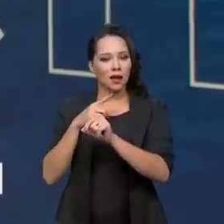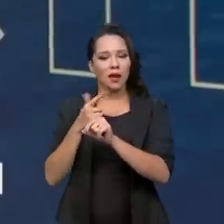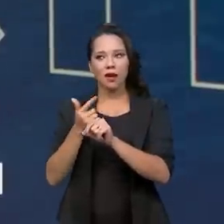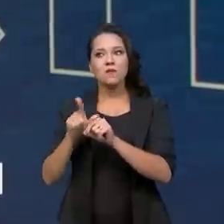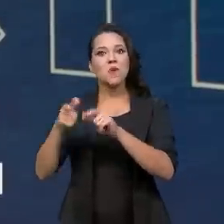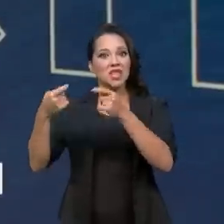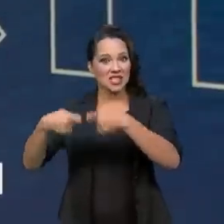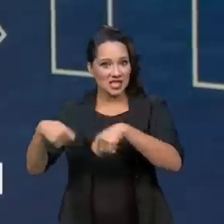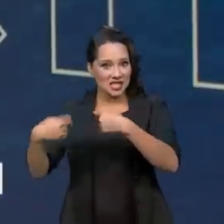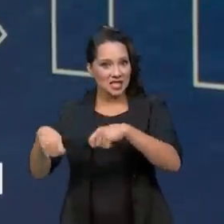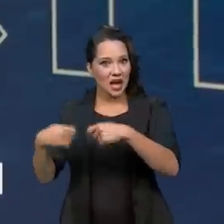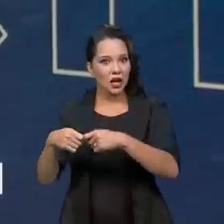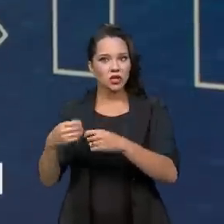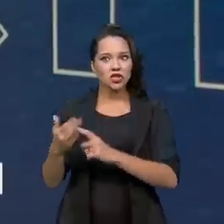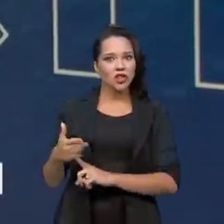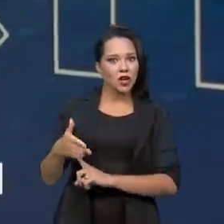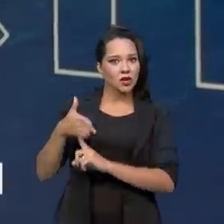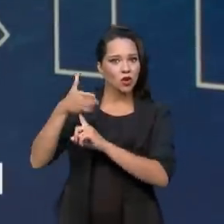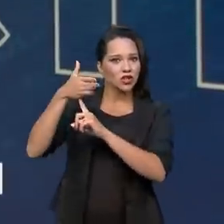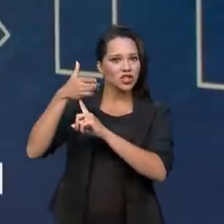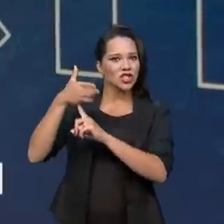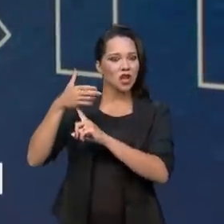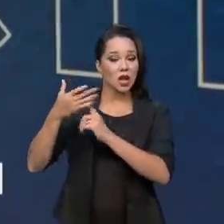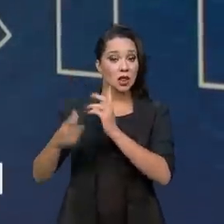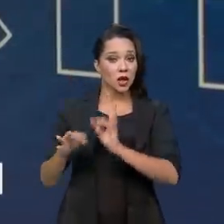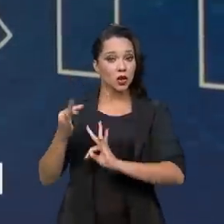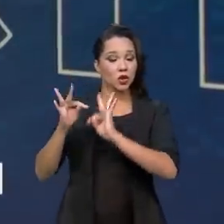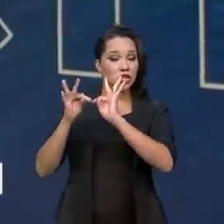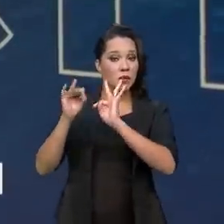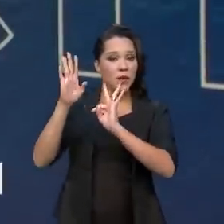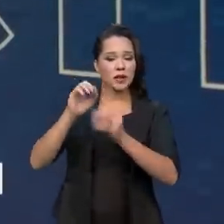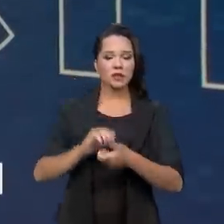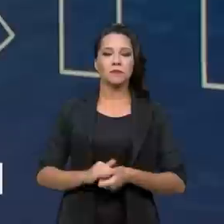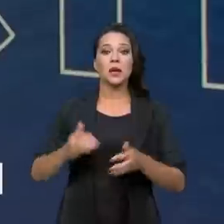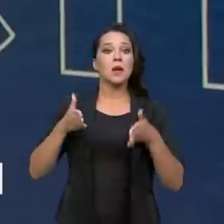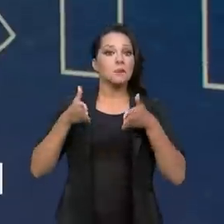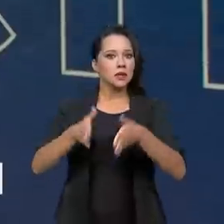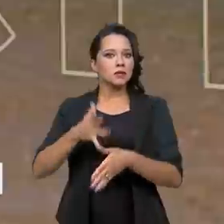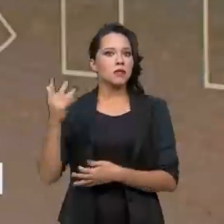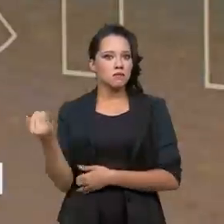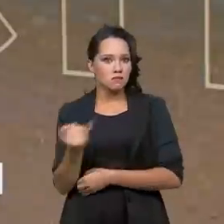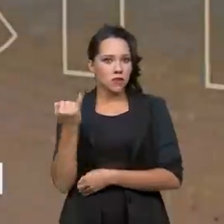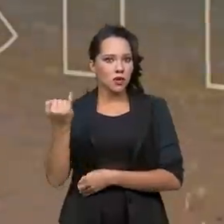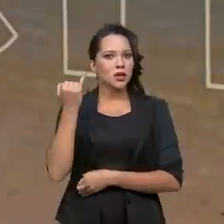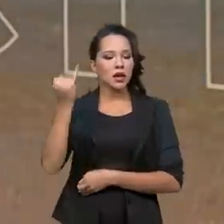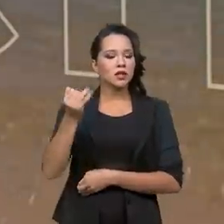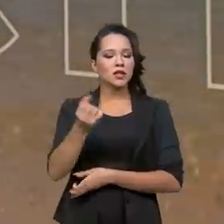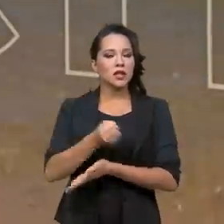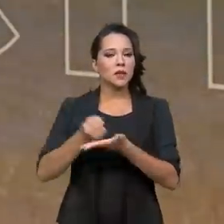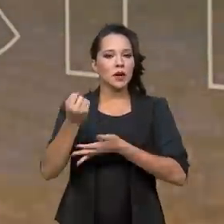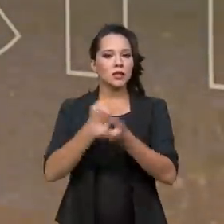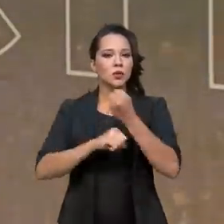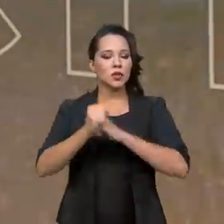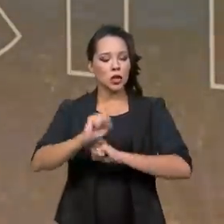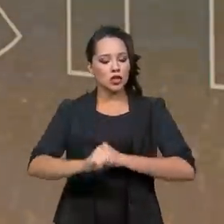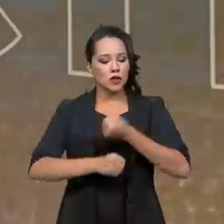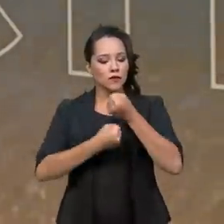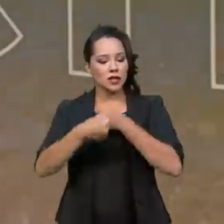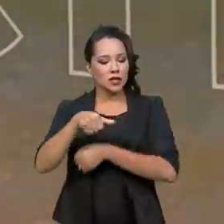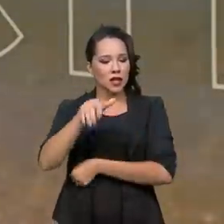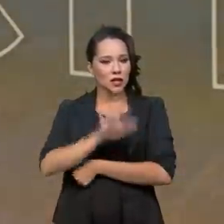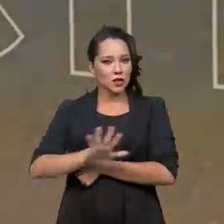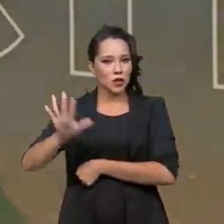uma necessidade tecnológica muito grande, uma participação importante da Base Industrial de Defesa